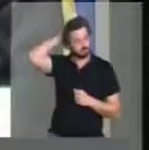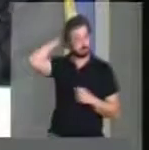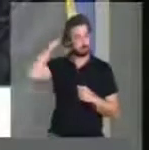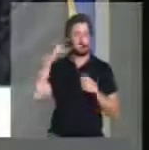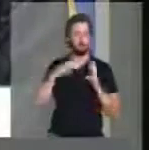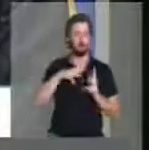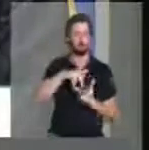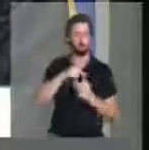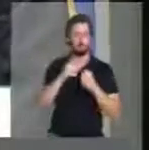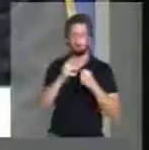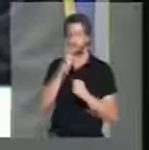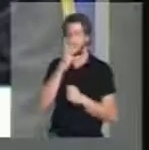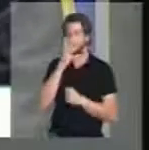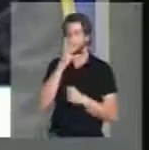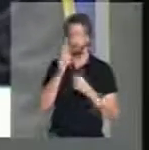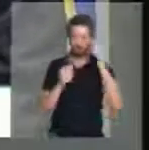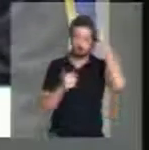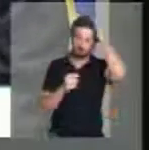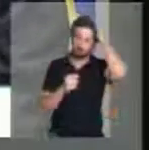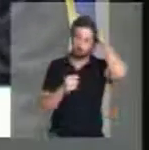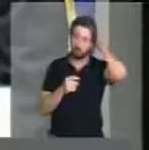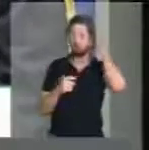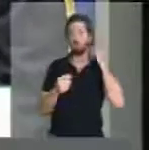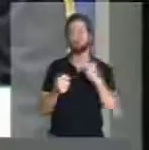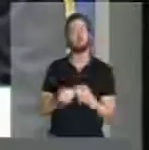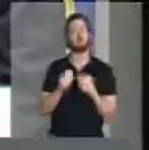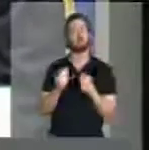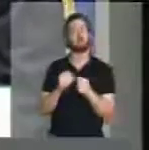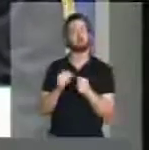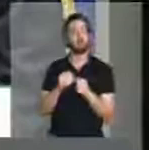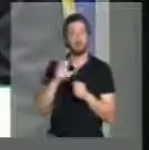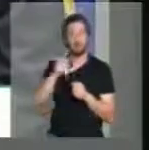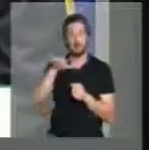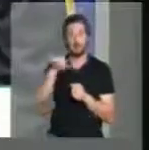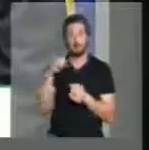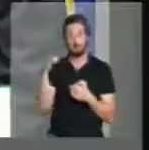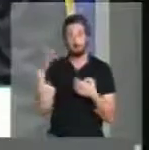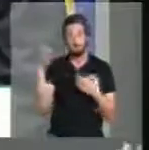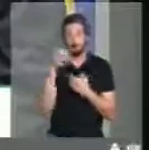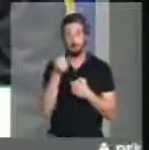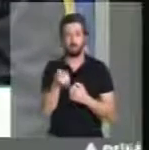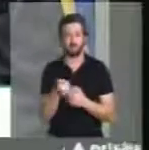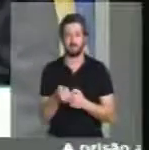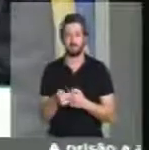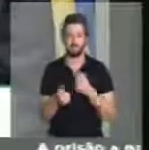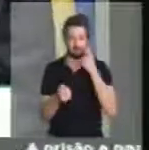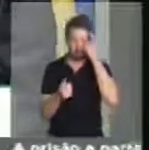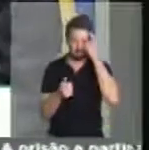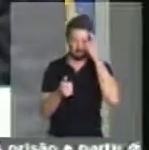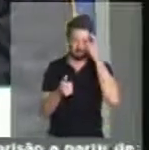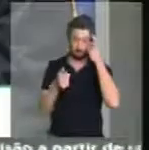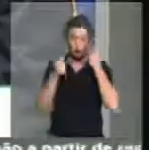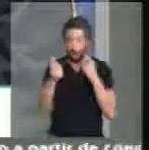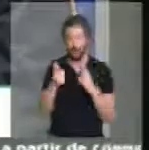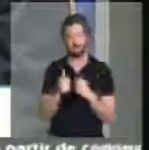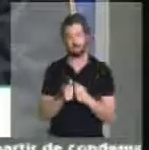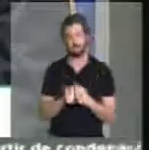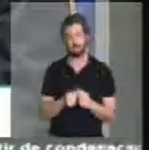inteiro. Como esse pessoal cometeu um crime quase que perfeito. Quase que